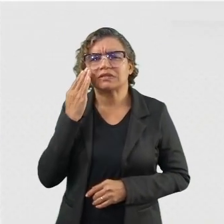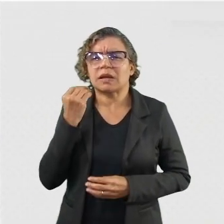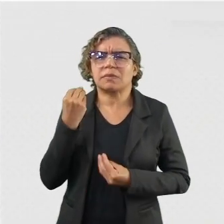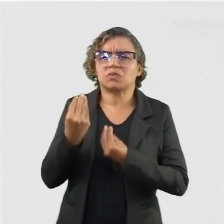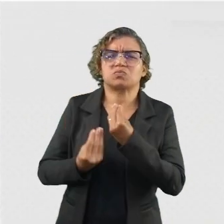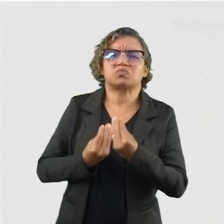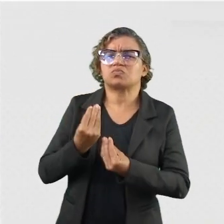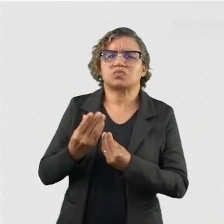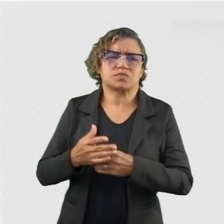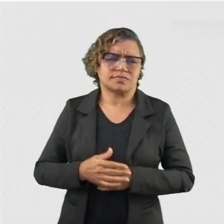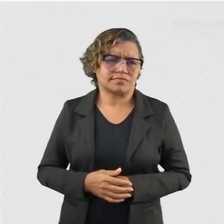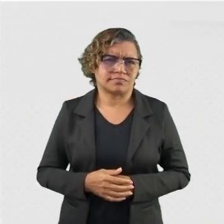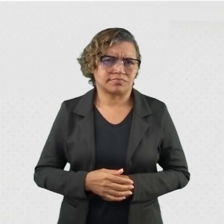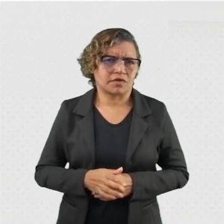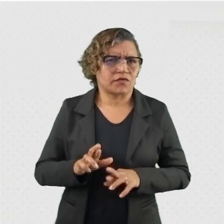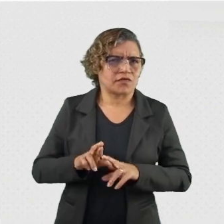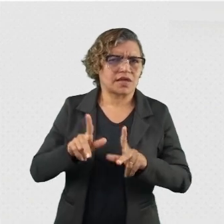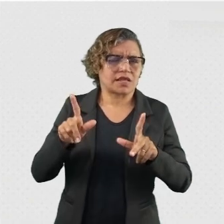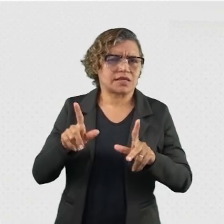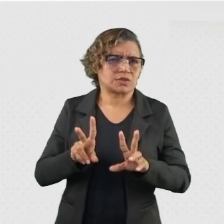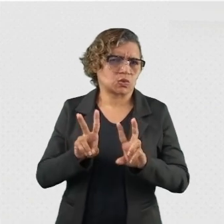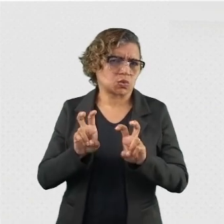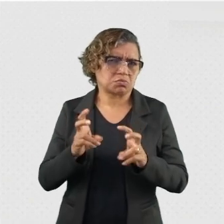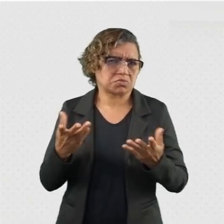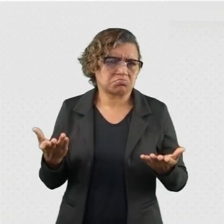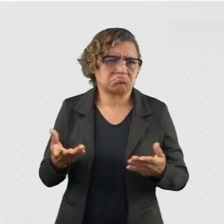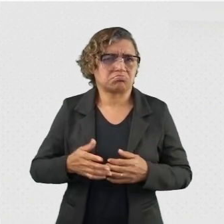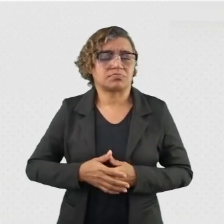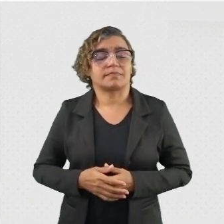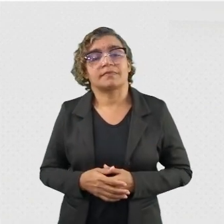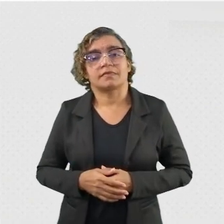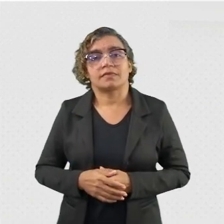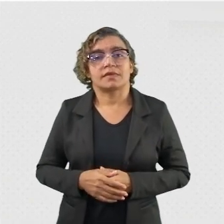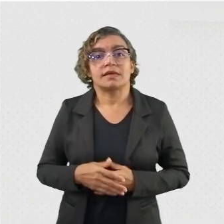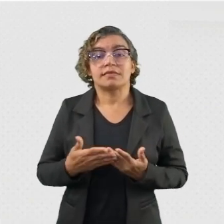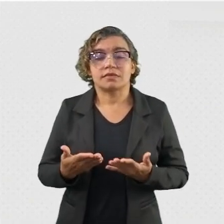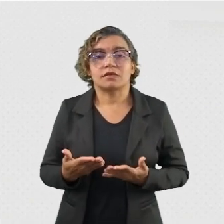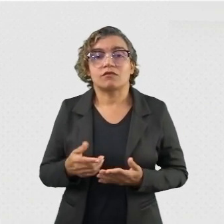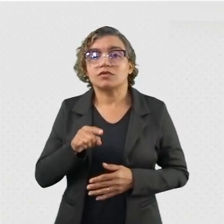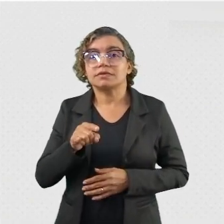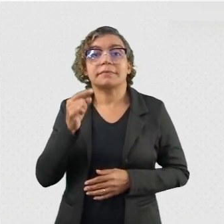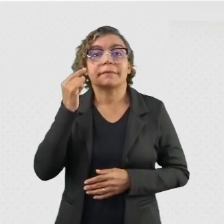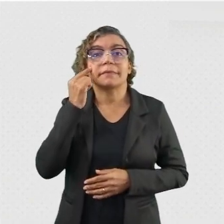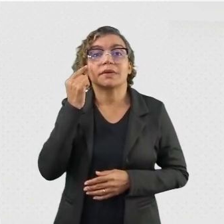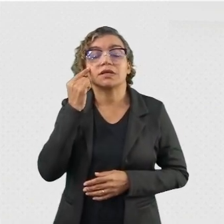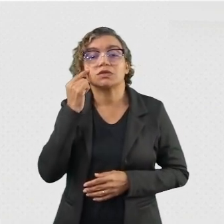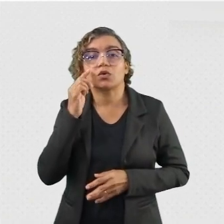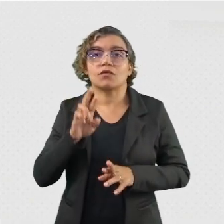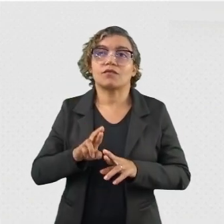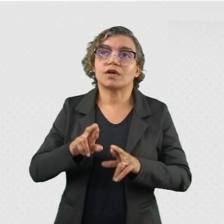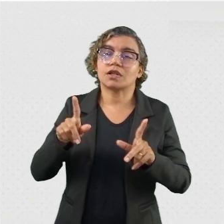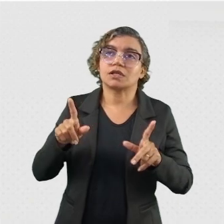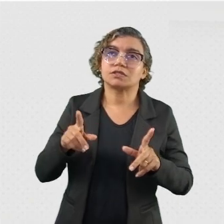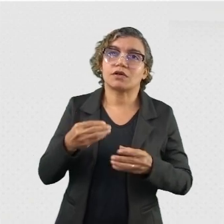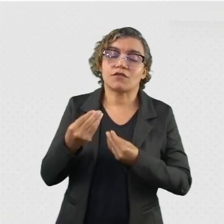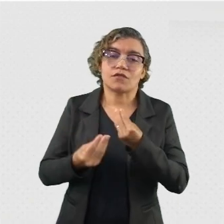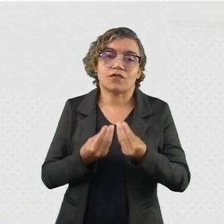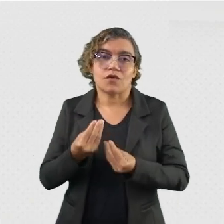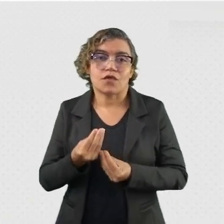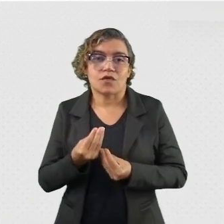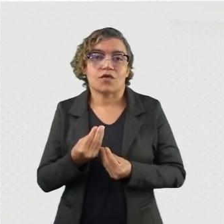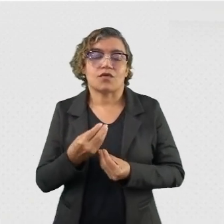Você sabe alguma diferença? Provavelmente você pensou em diferenças de sotaque,